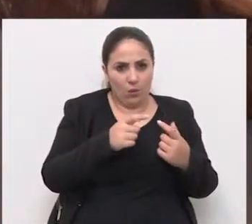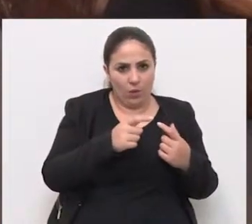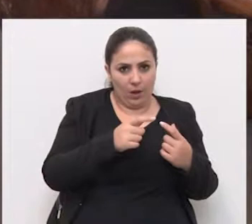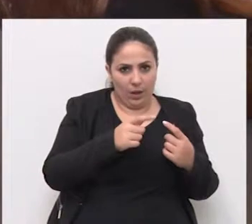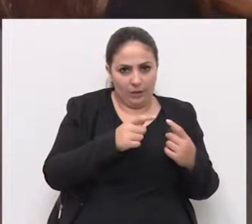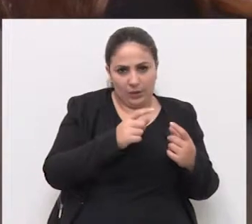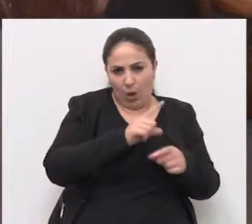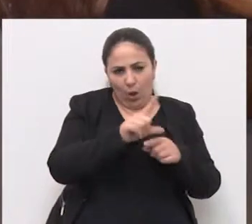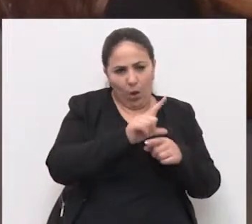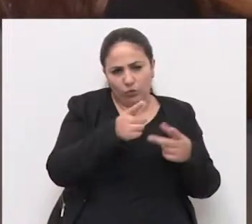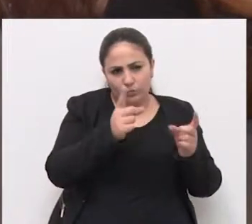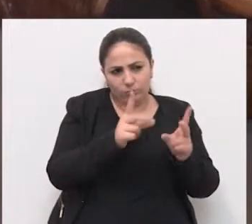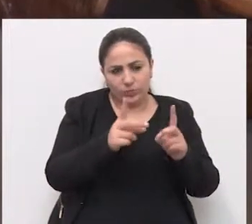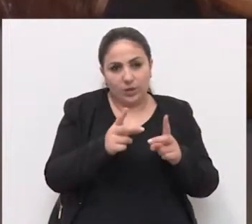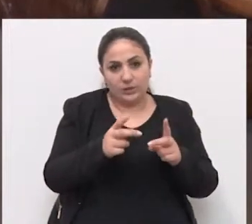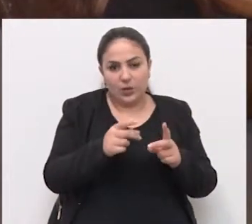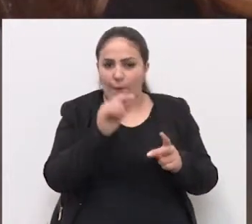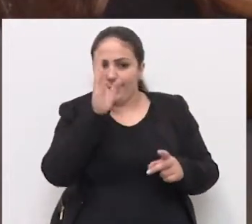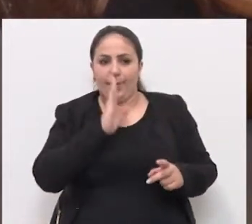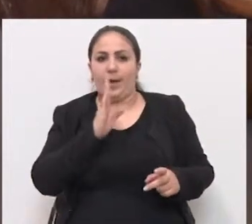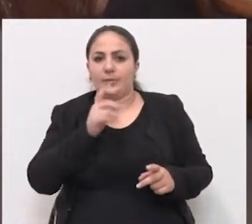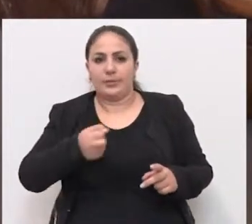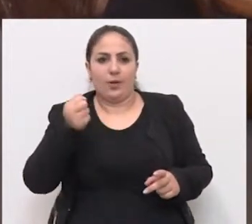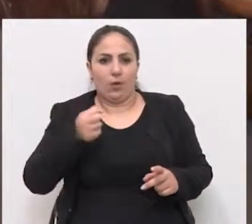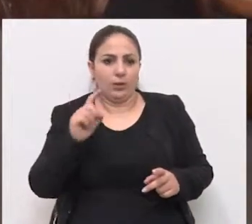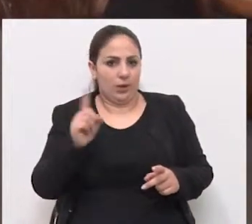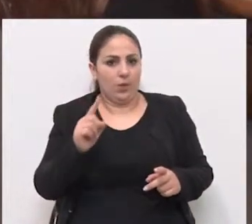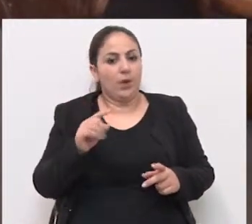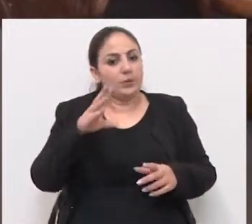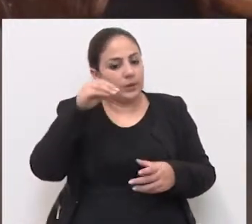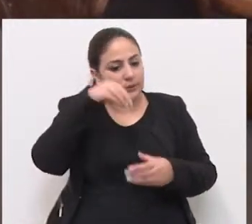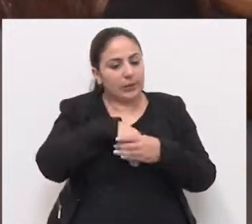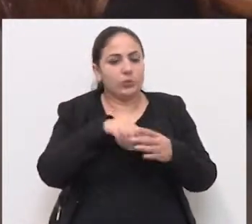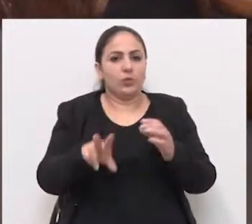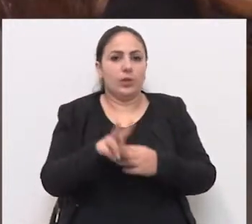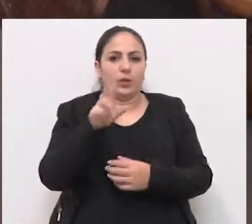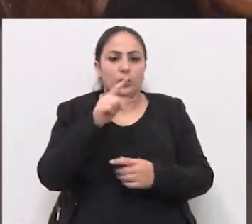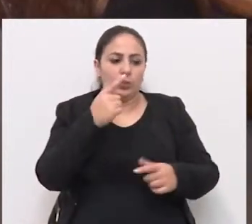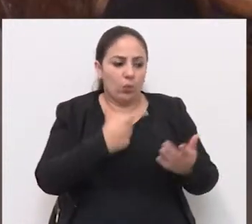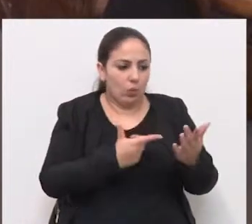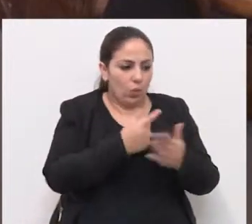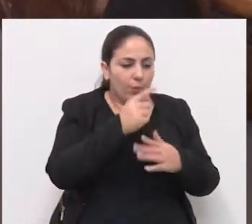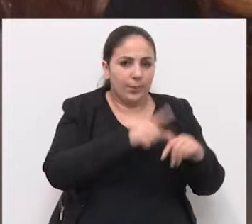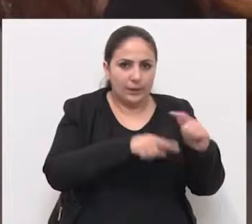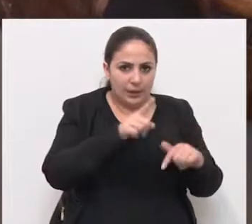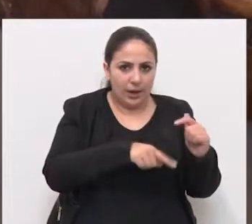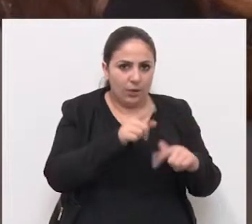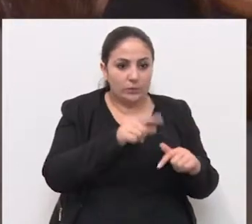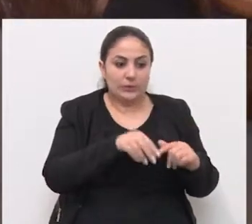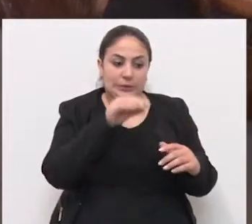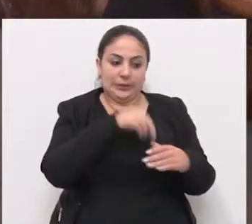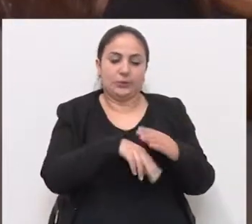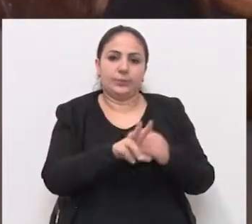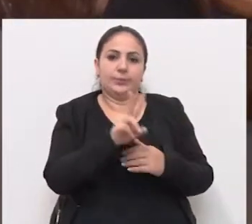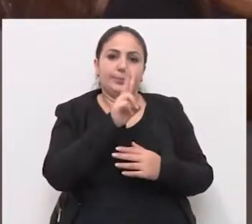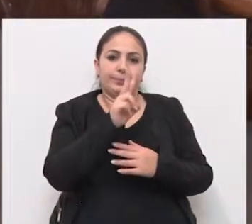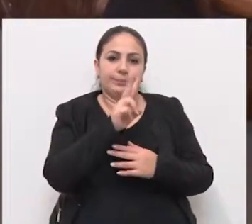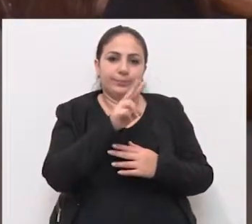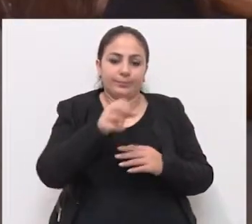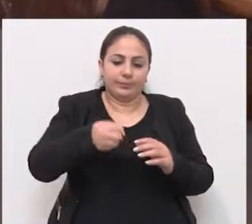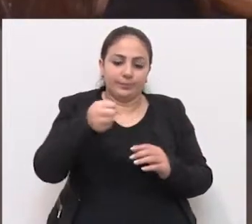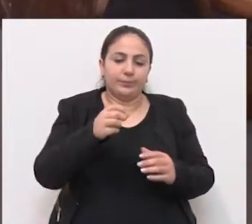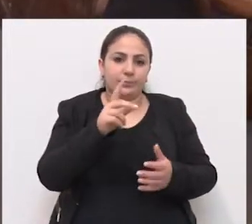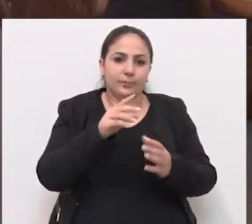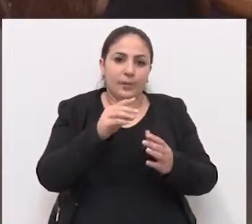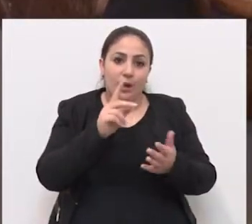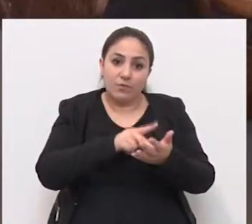embutida inclusive nos valores onde que o cidadão compra o seu material,